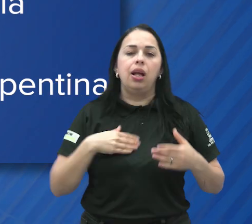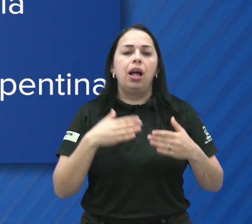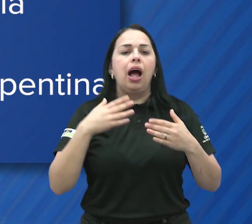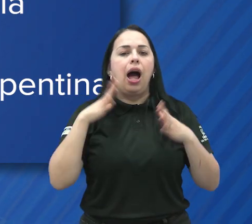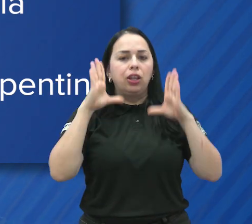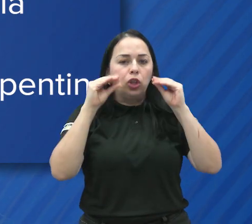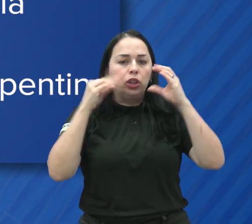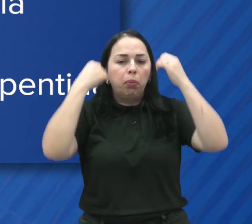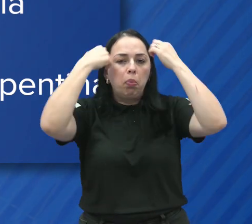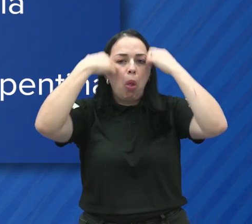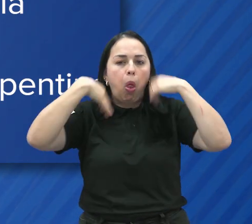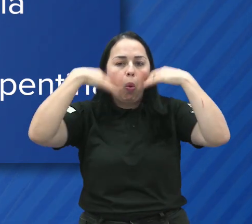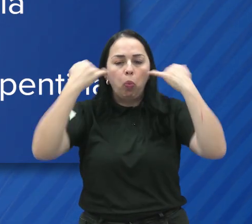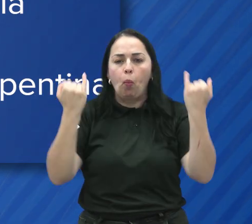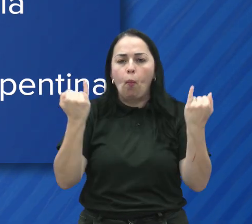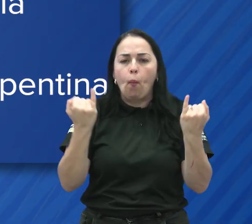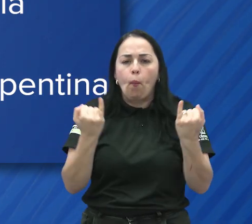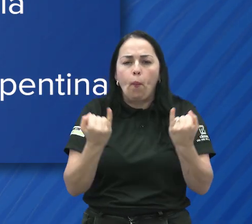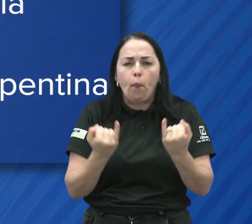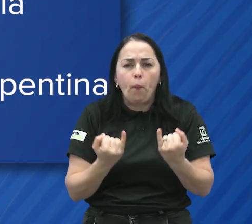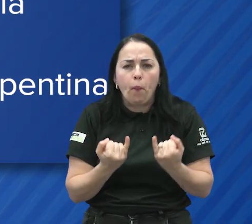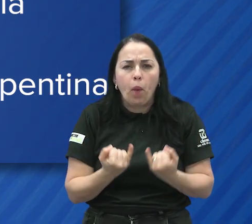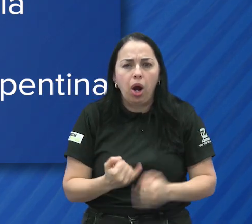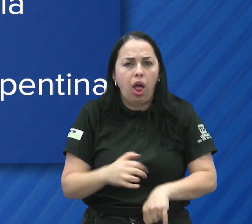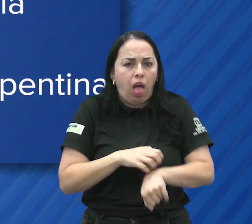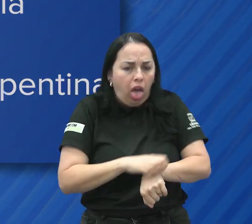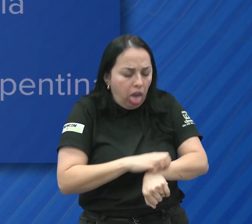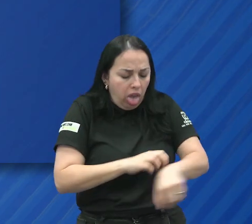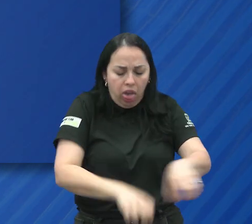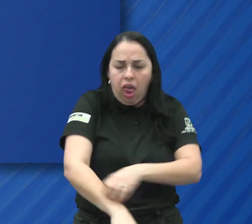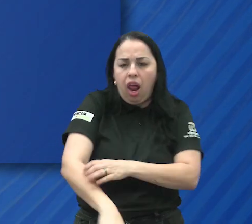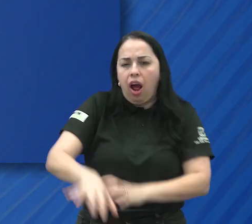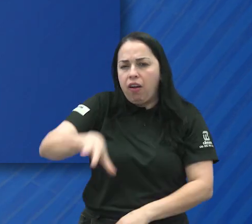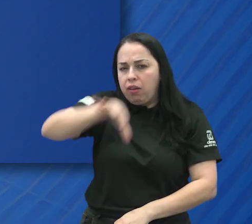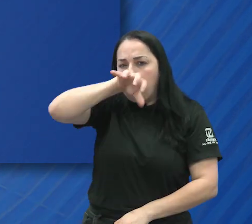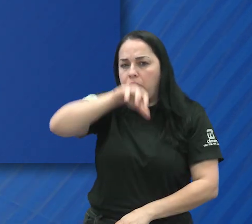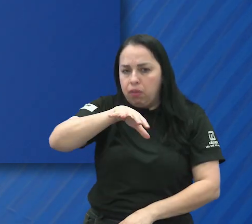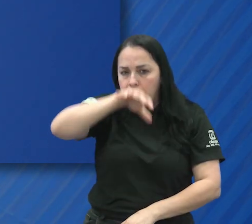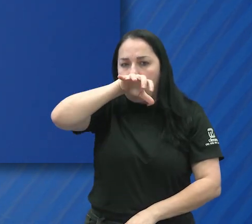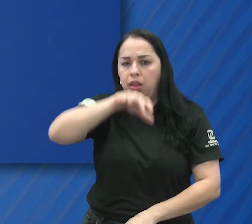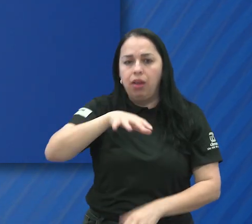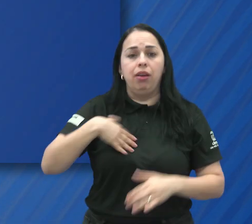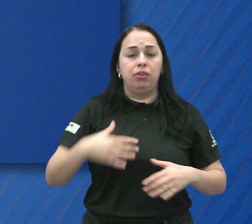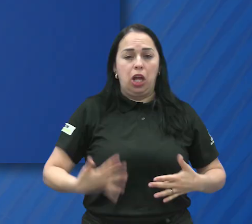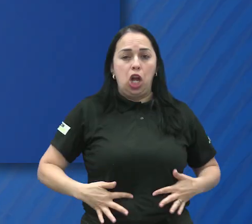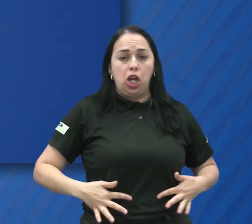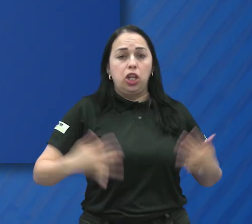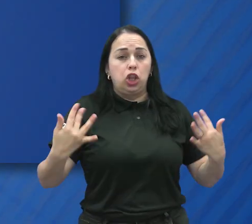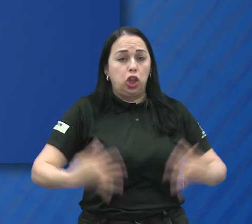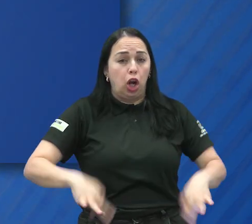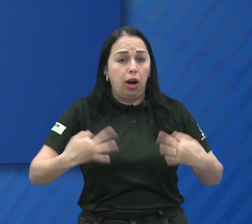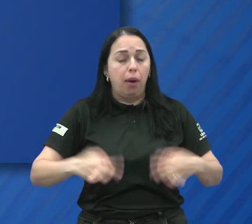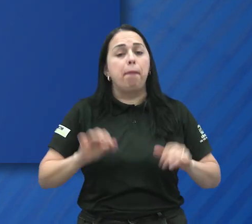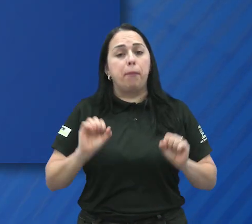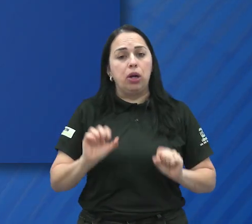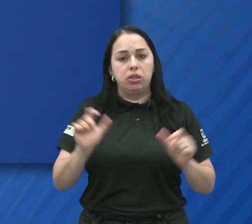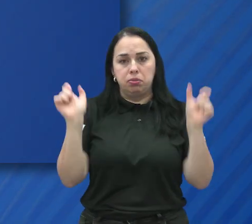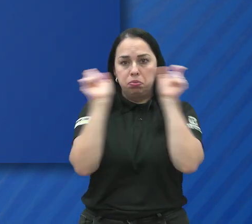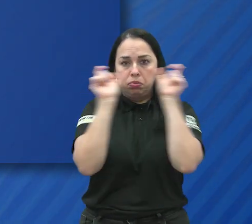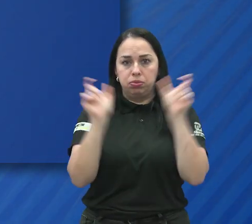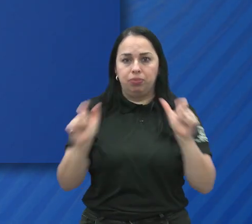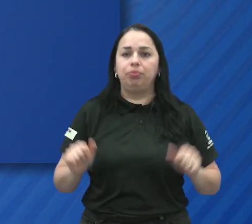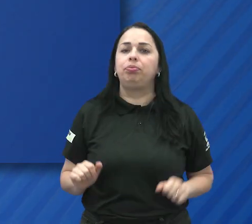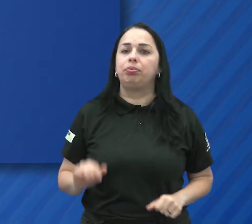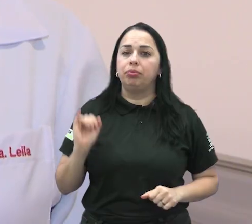ao fim do dia, suores noturnos, perda de peso repentina, coceira na pele, falta de ar e dores no abdômen podem